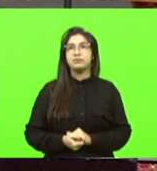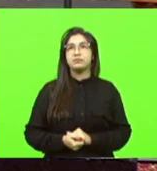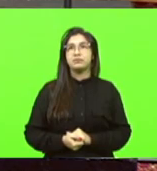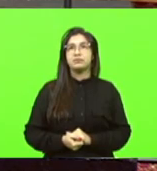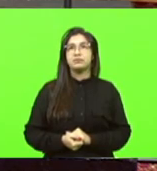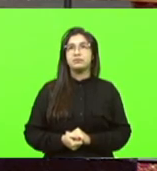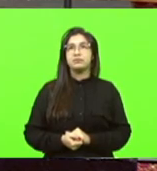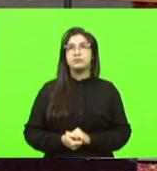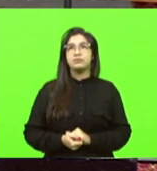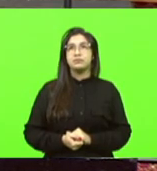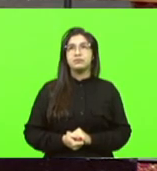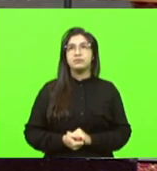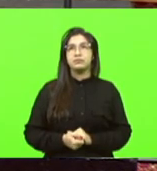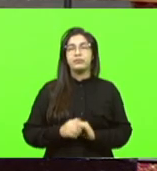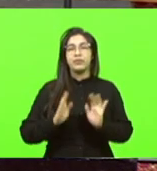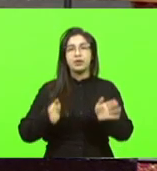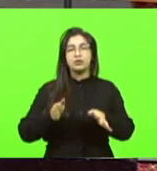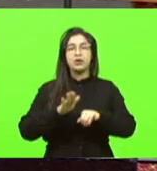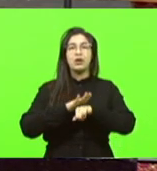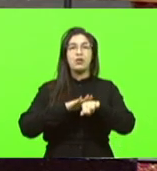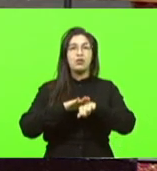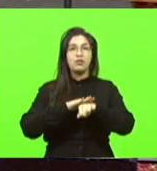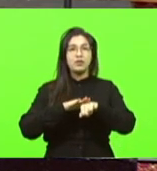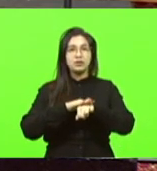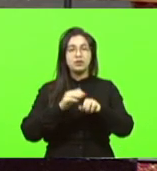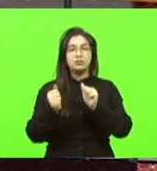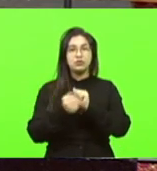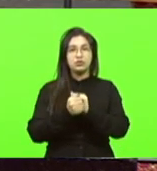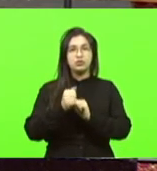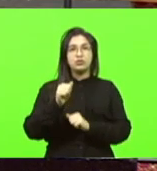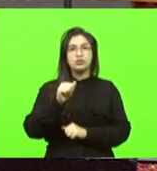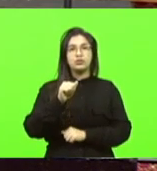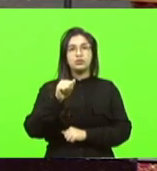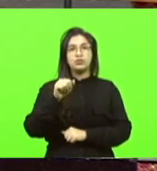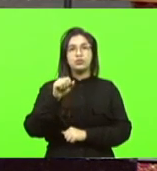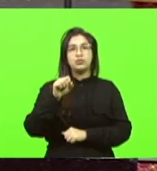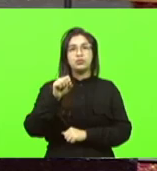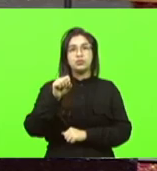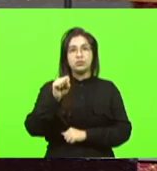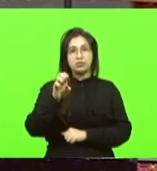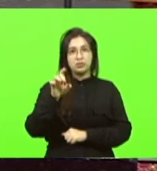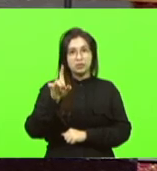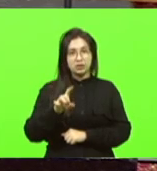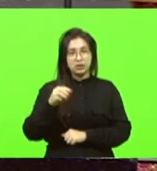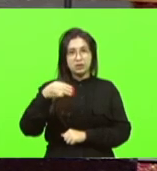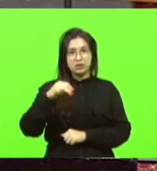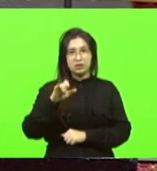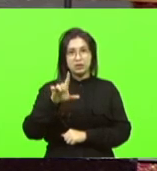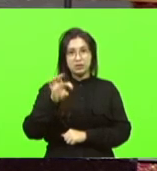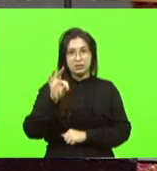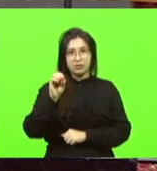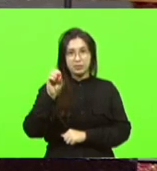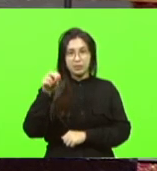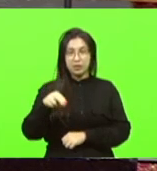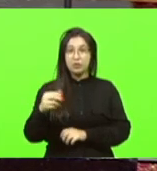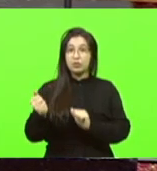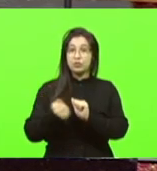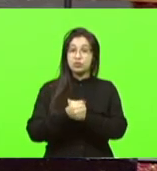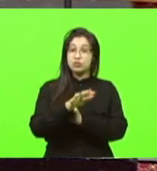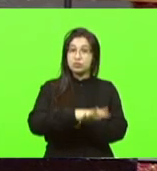Pelas conversas que temos tido no âmbito inclusive do governo o que a